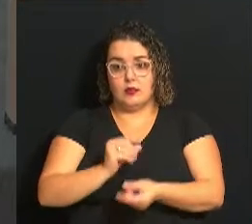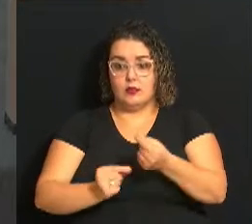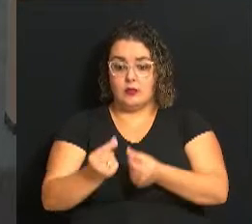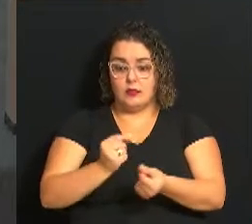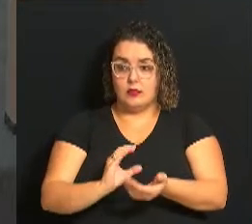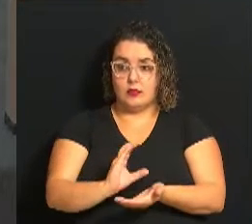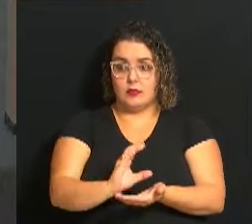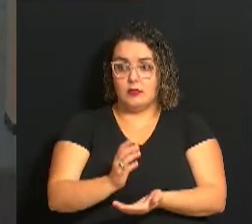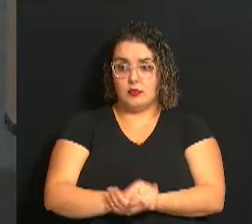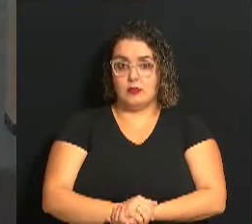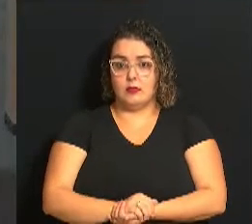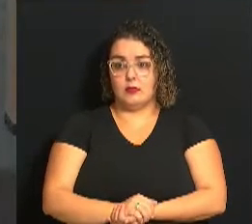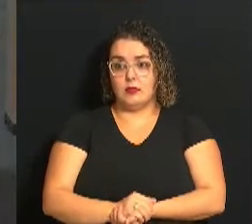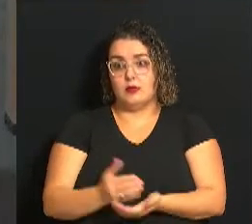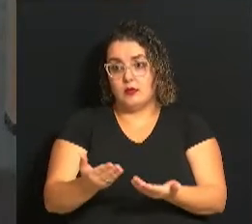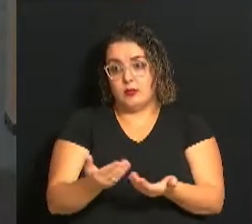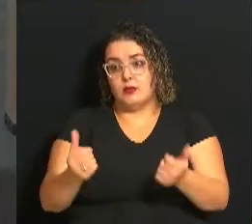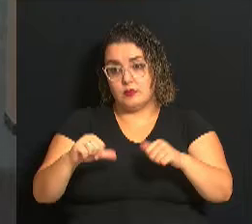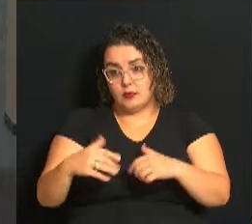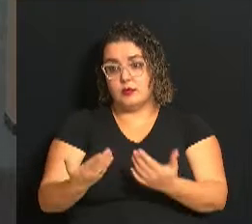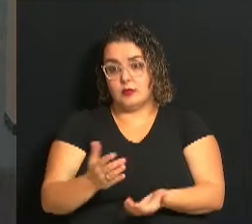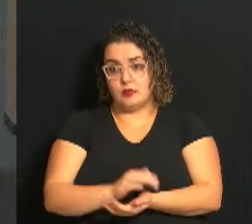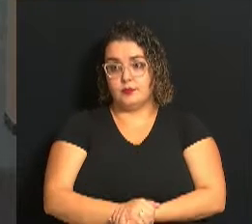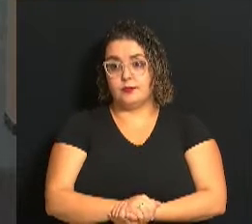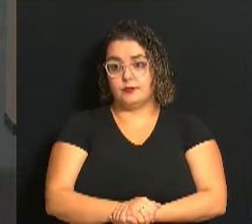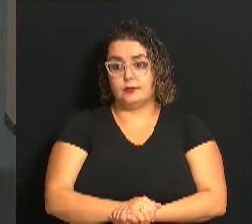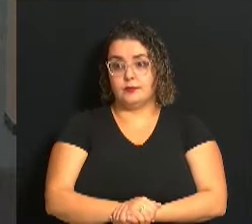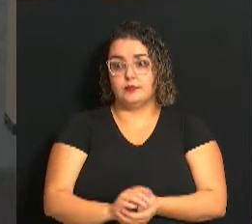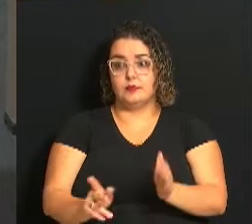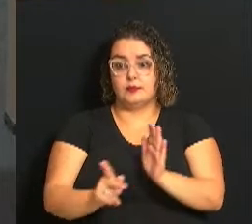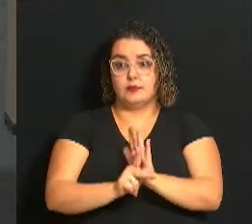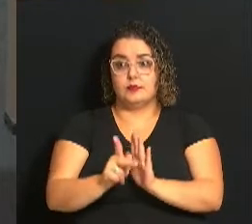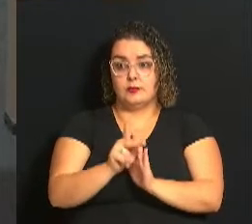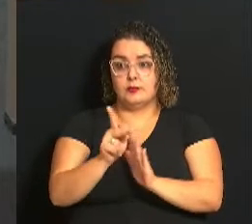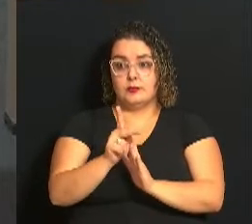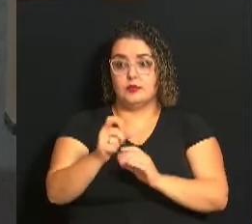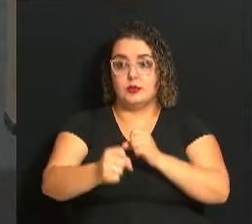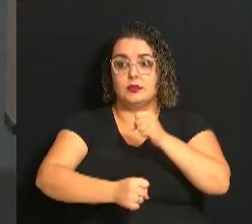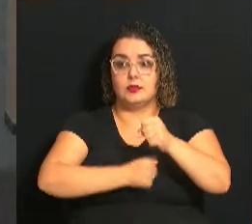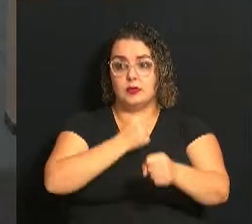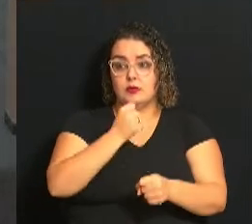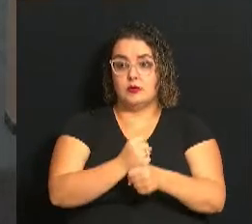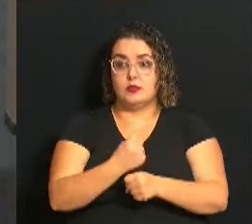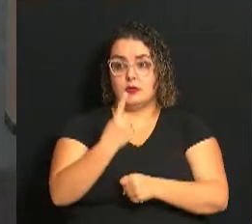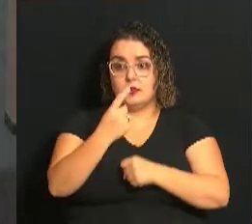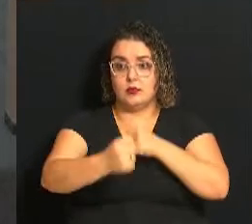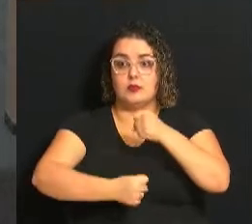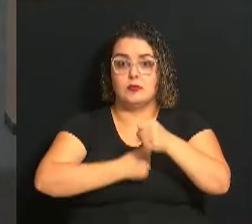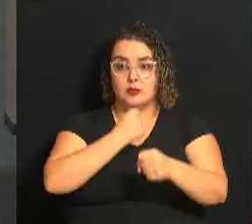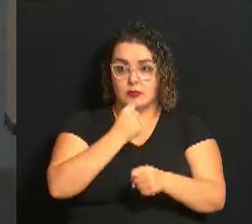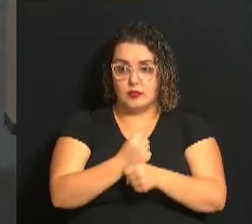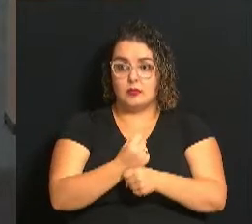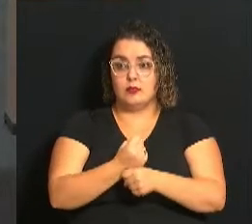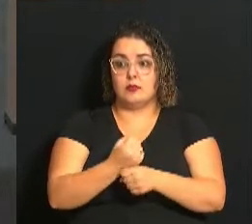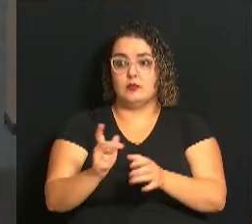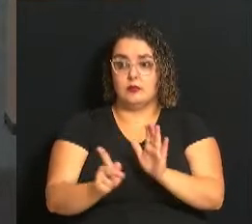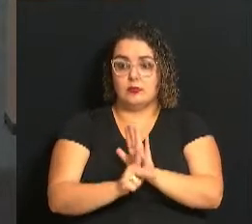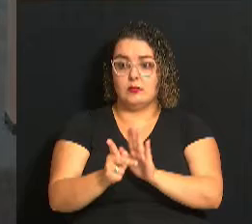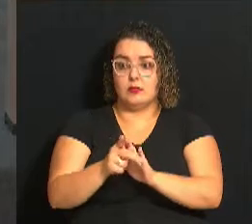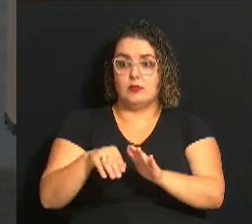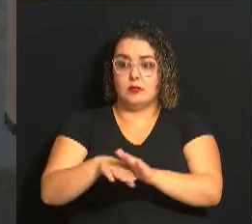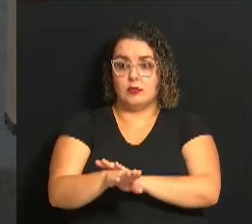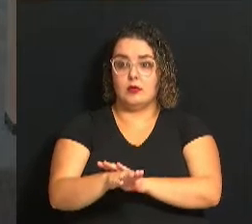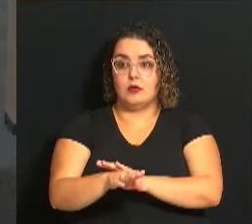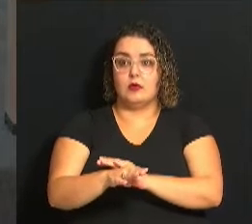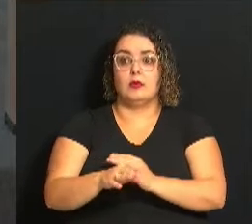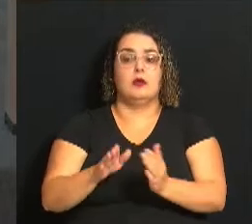sendo prejudicado por isso. Meu projeto já está há 1 ano na gaveta, então há 1 ano meu projeto está na gaveta parado, gastei com